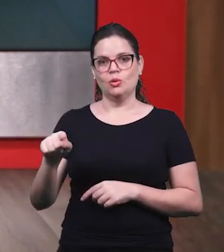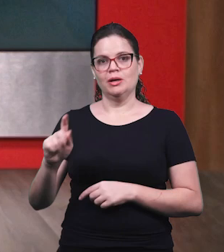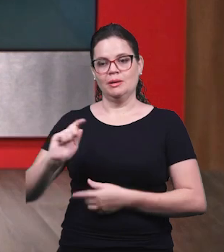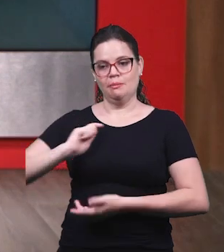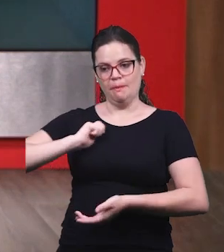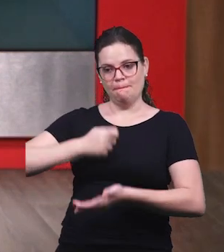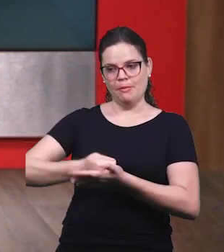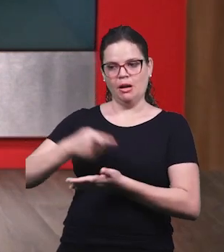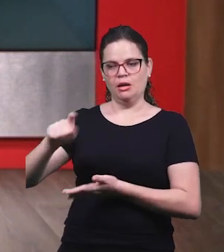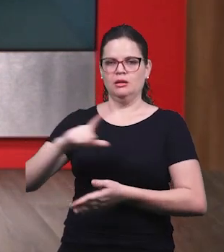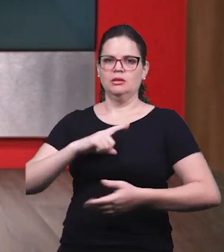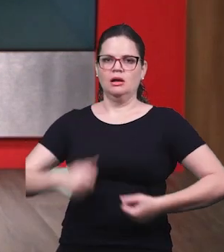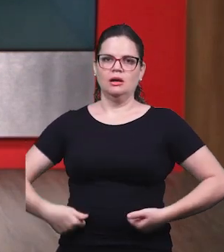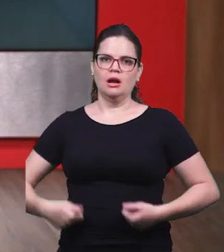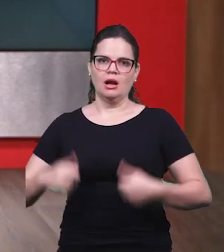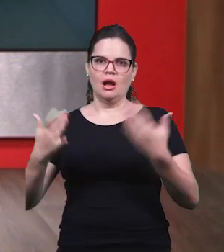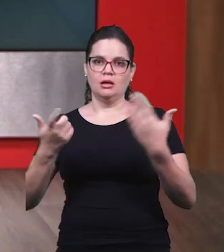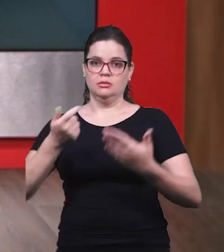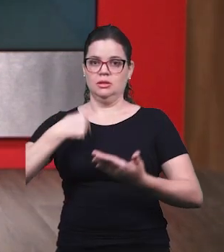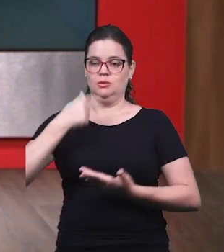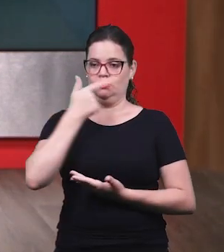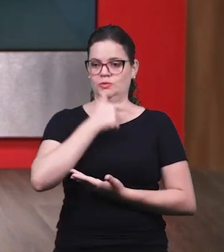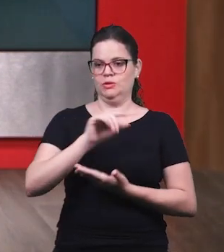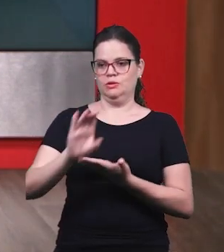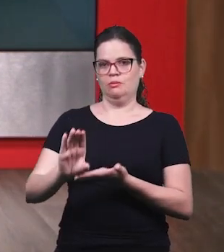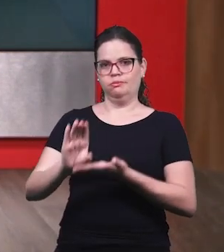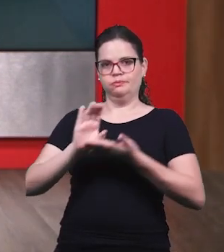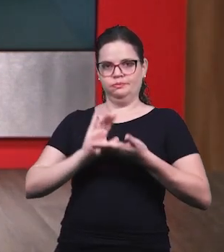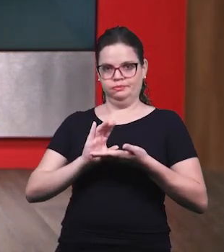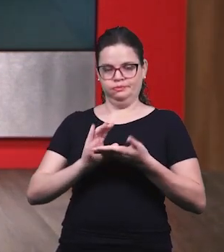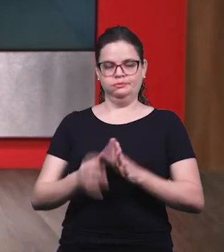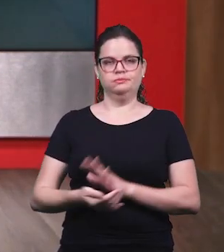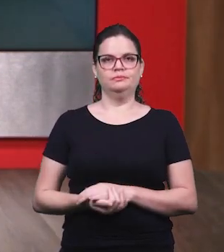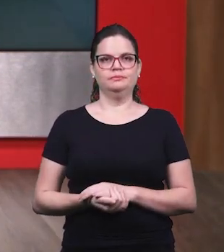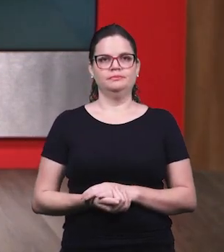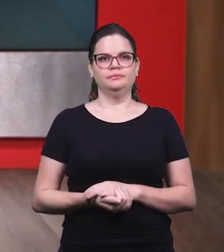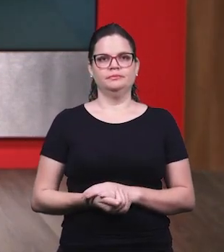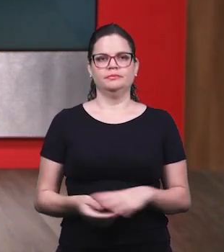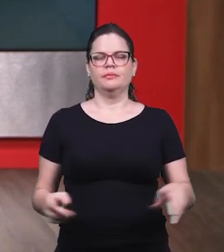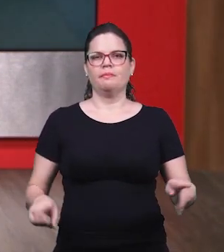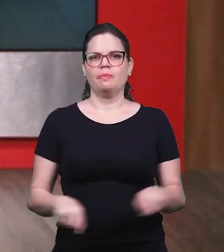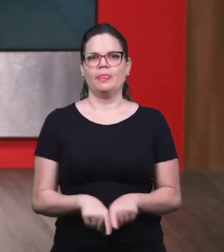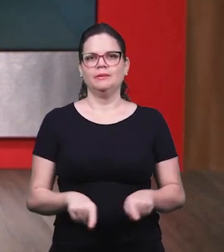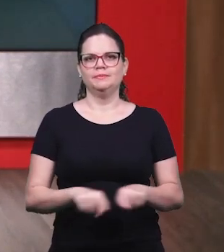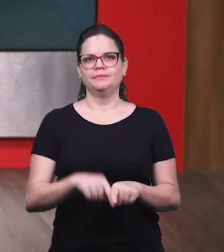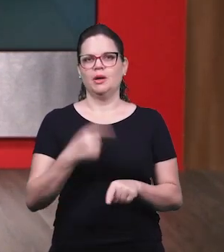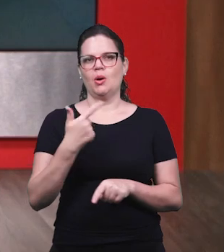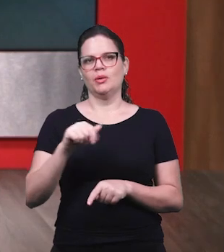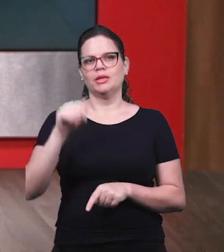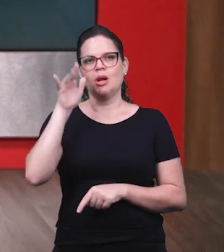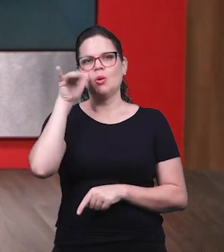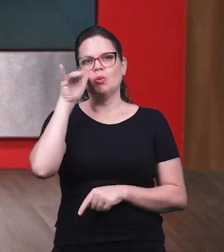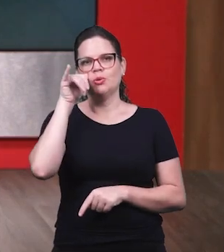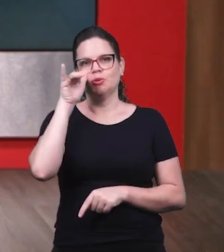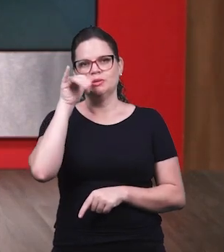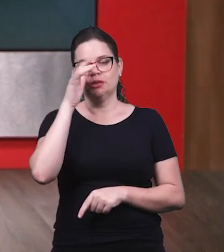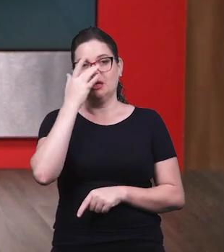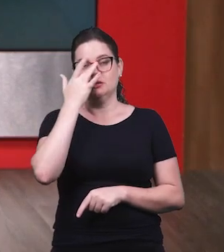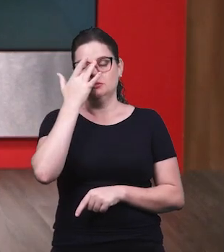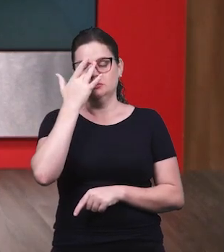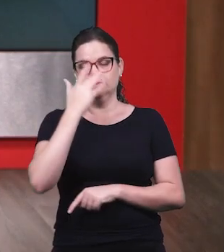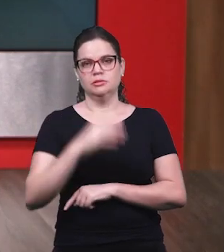Ainda dentro de conceito, até quase que uma curiosidade, né? Essa